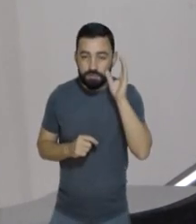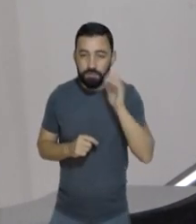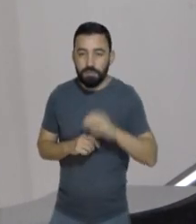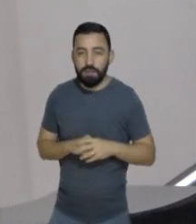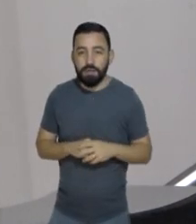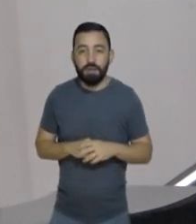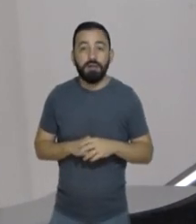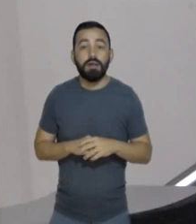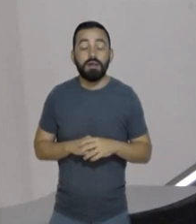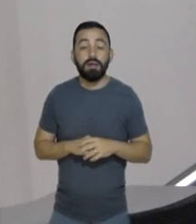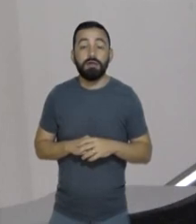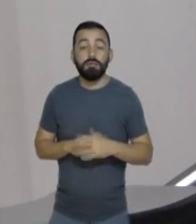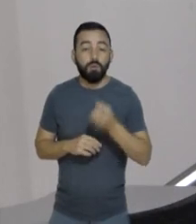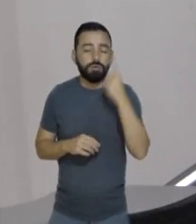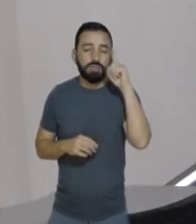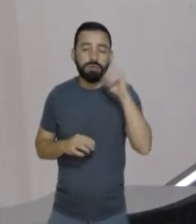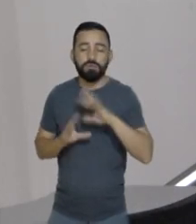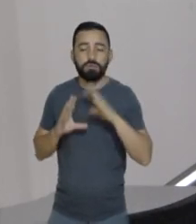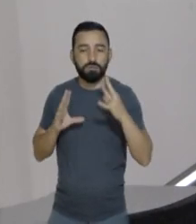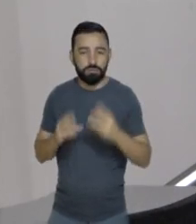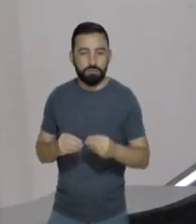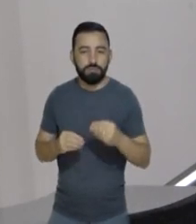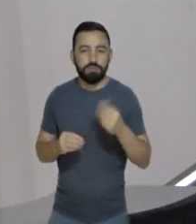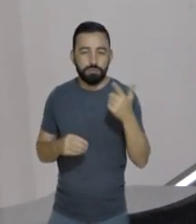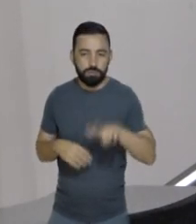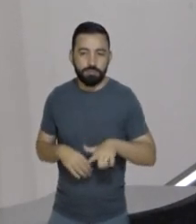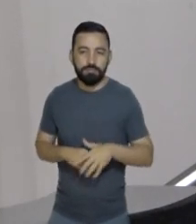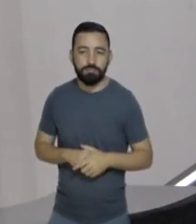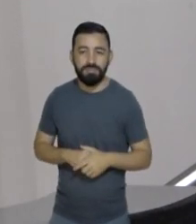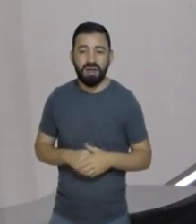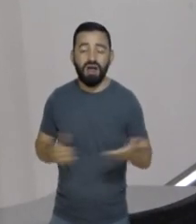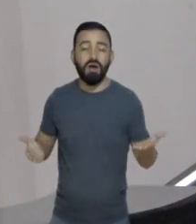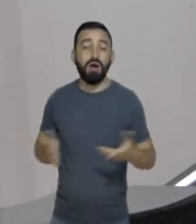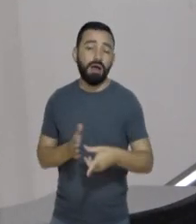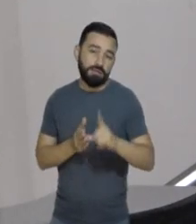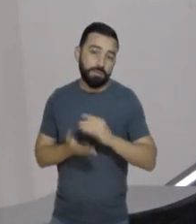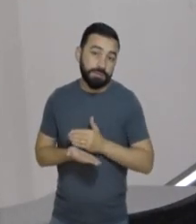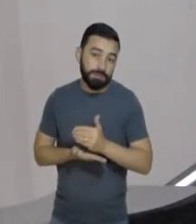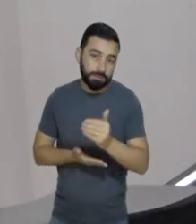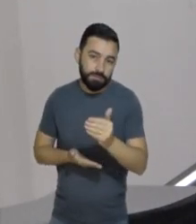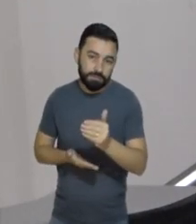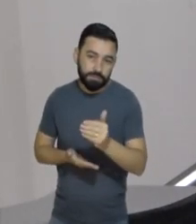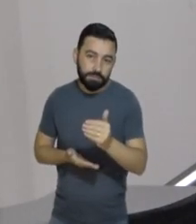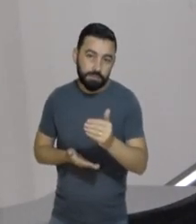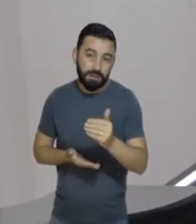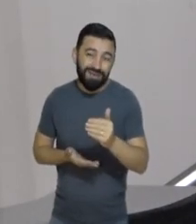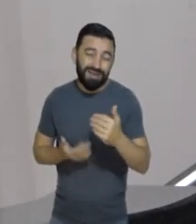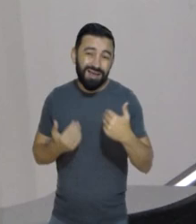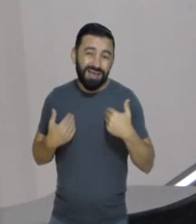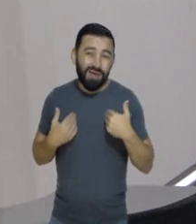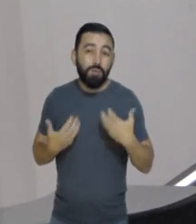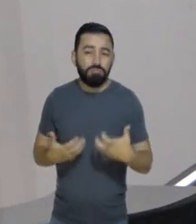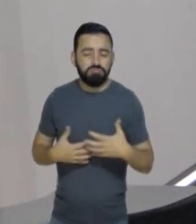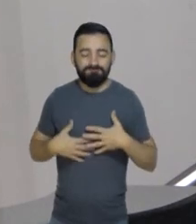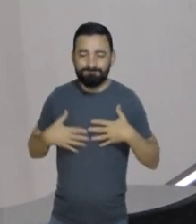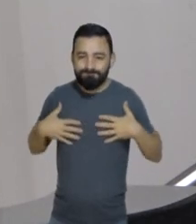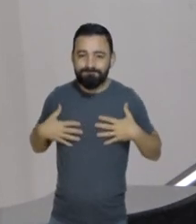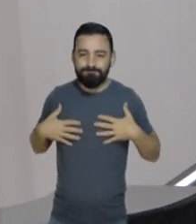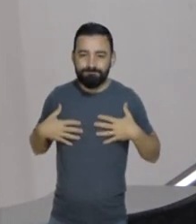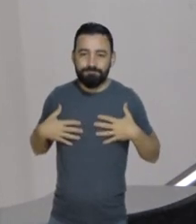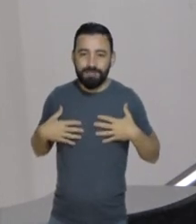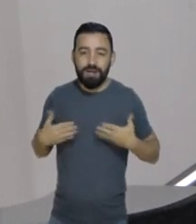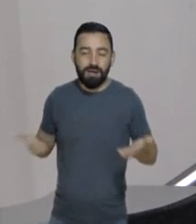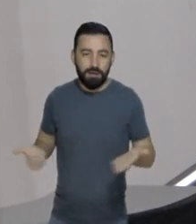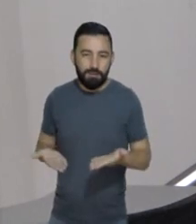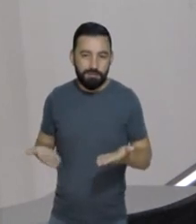todos mais uma vez. Antes de iniciar a minha fala, quero dizer que estamos muito honrados com esta